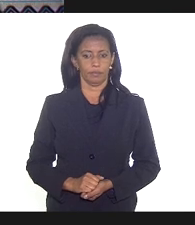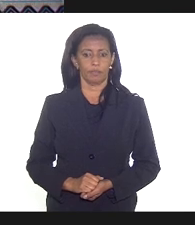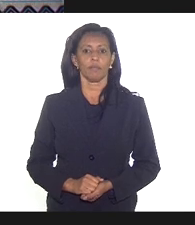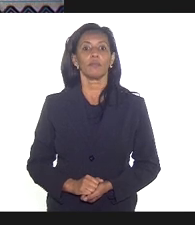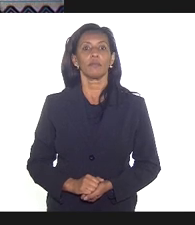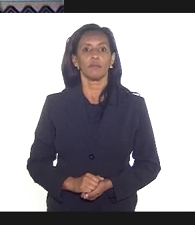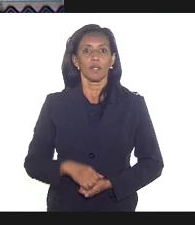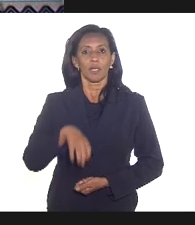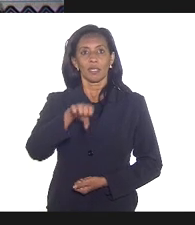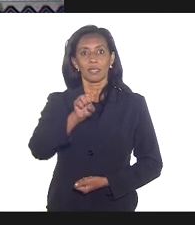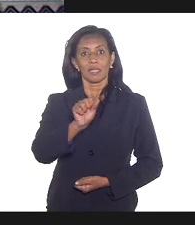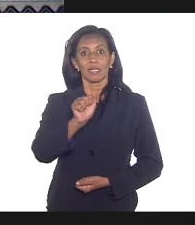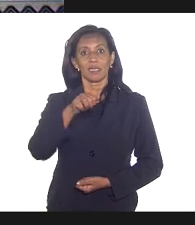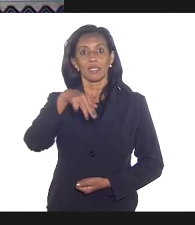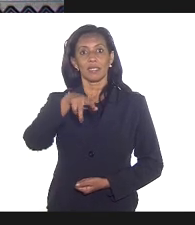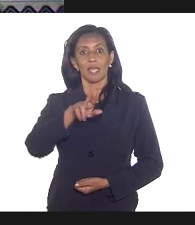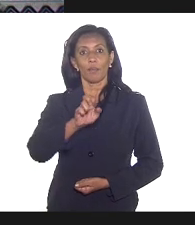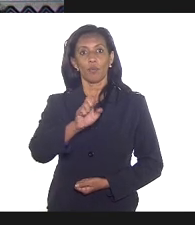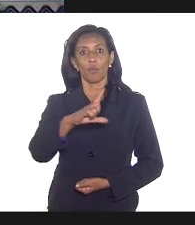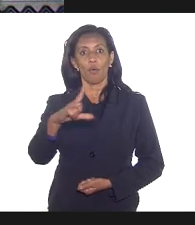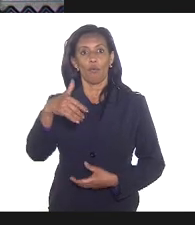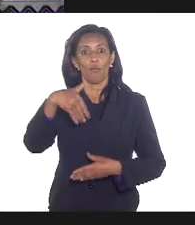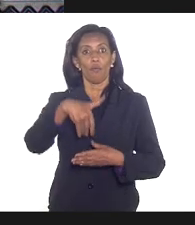o Samuel Malafaia